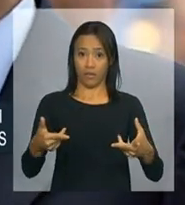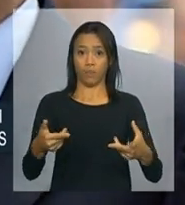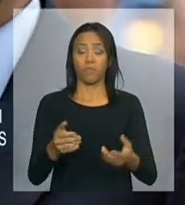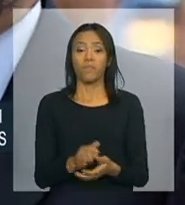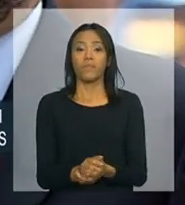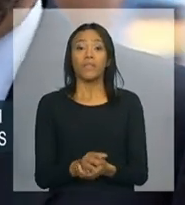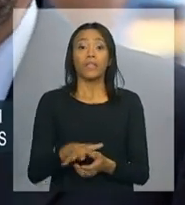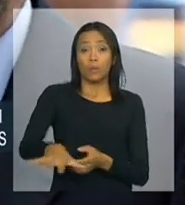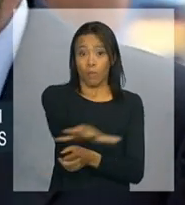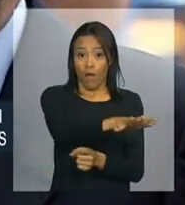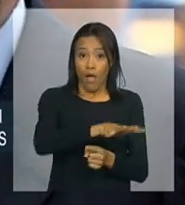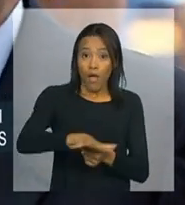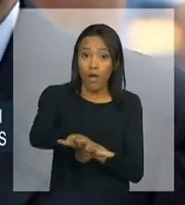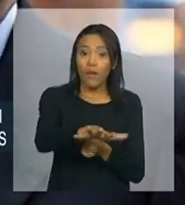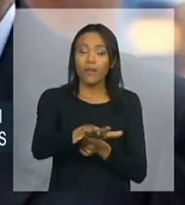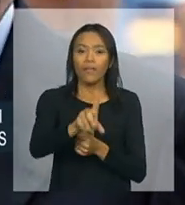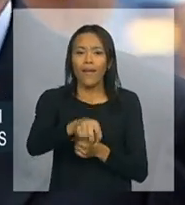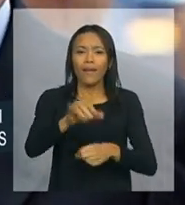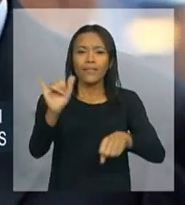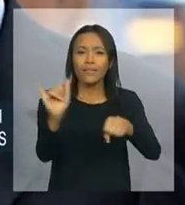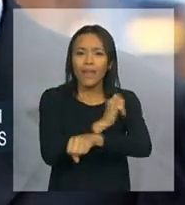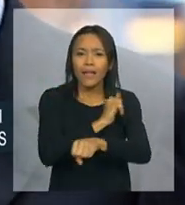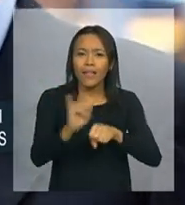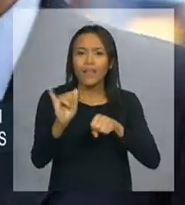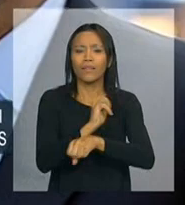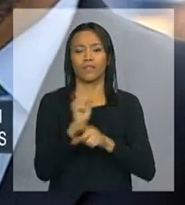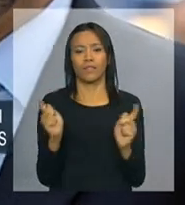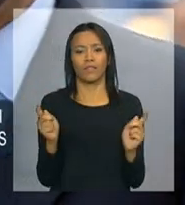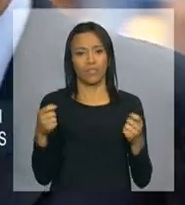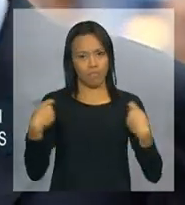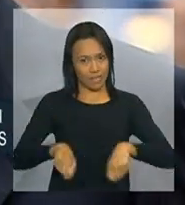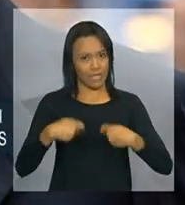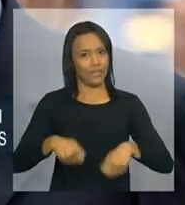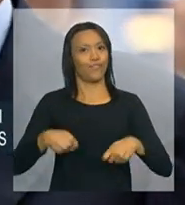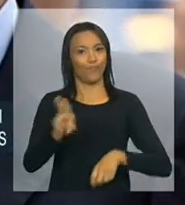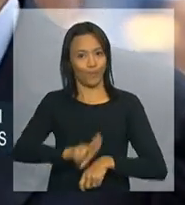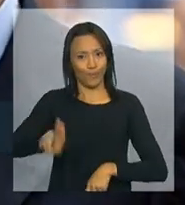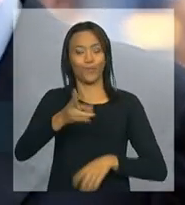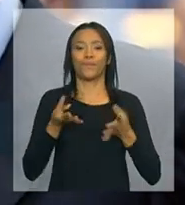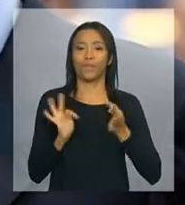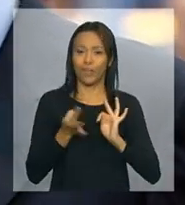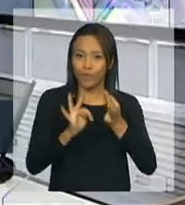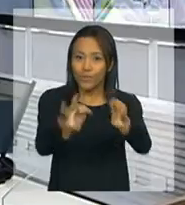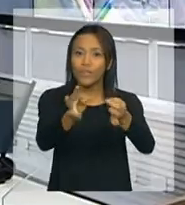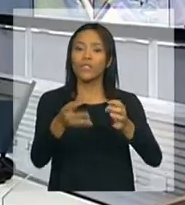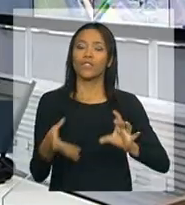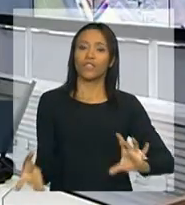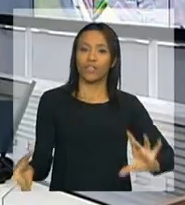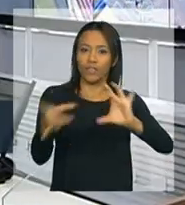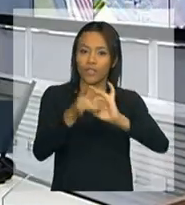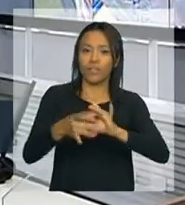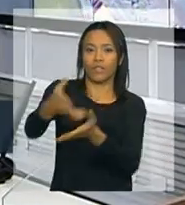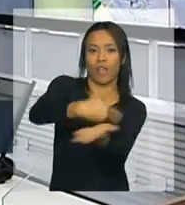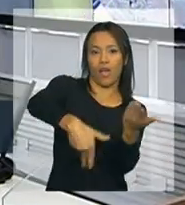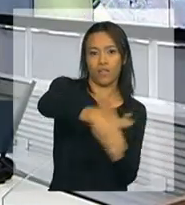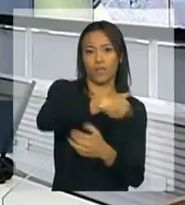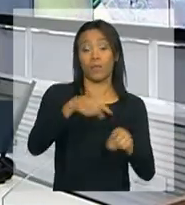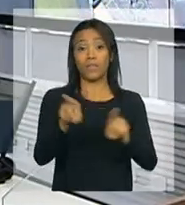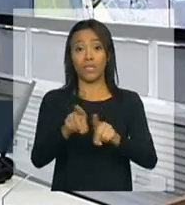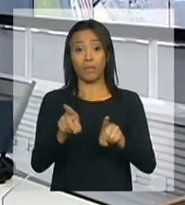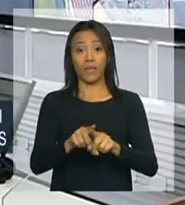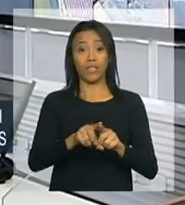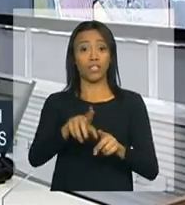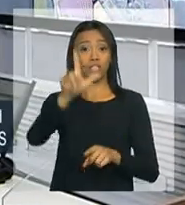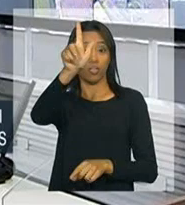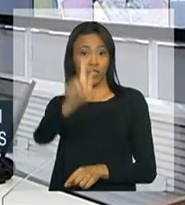em uma área estratégica que precisa, de fato, de tecnologia, de integração, de gestão, e,